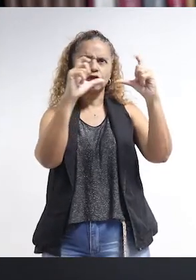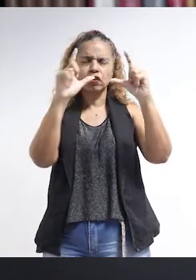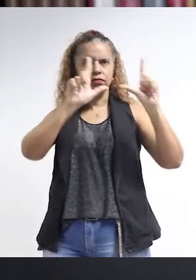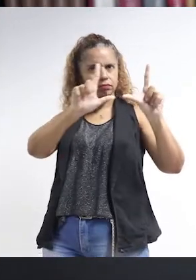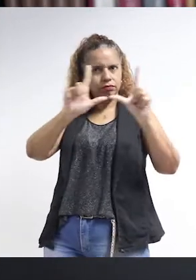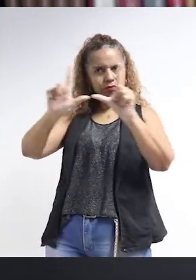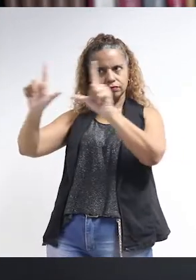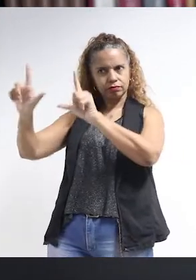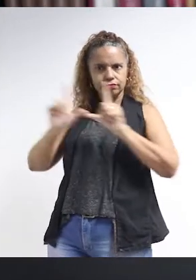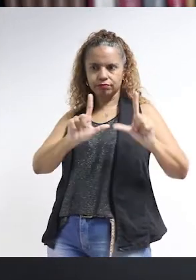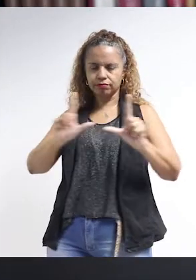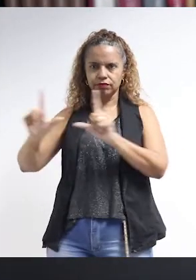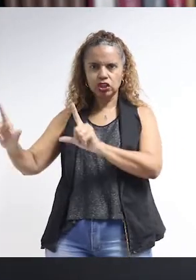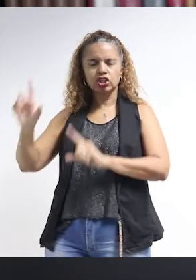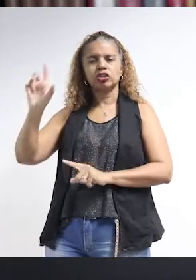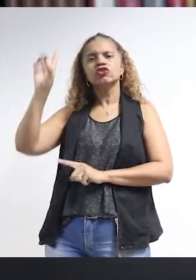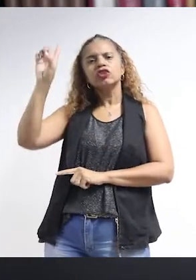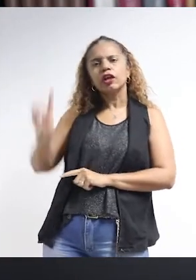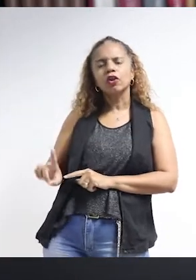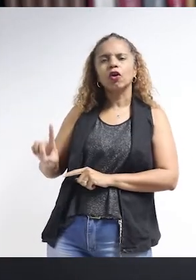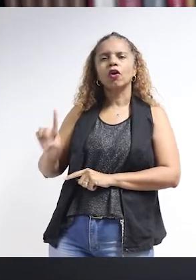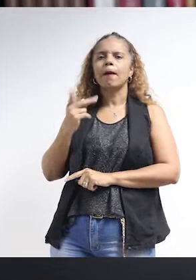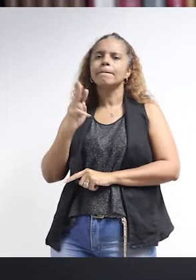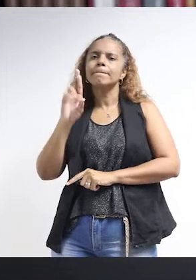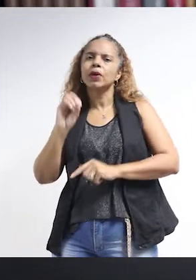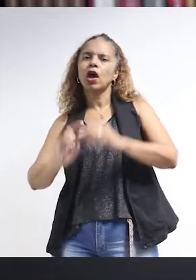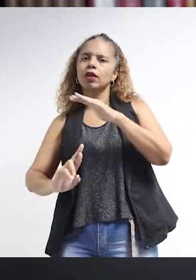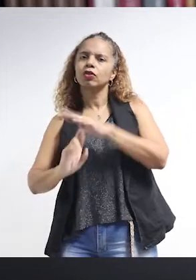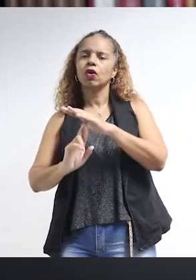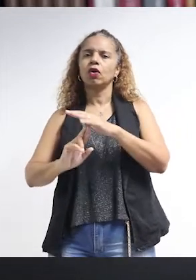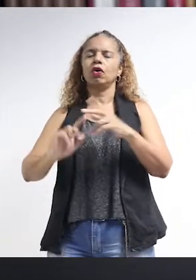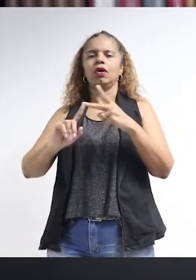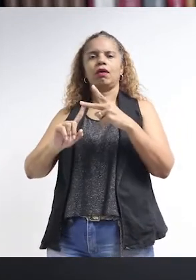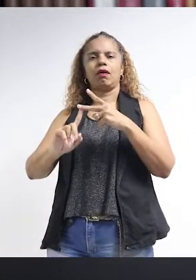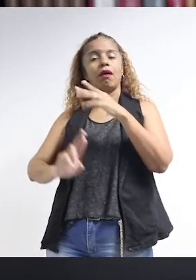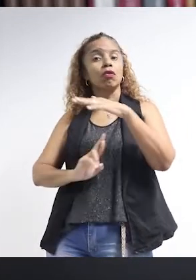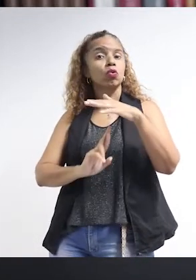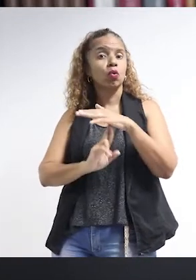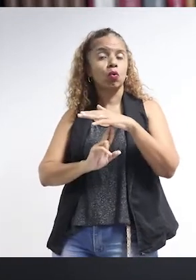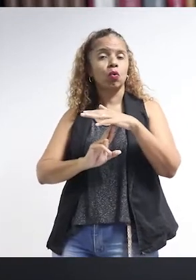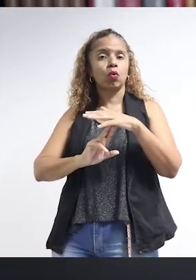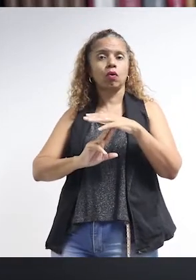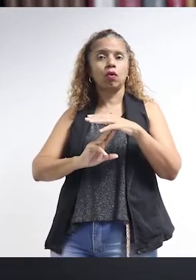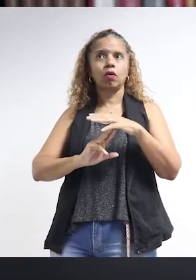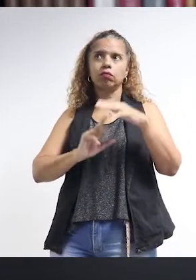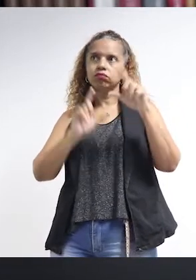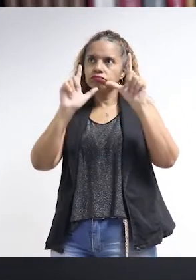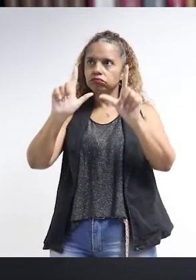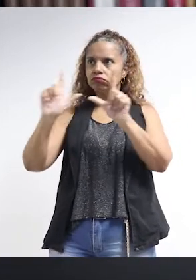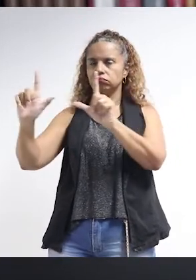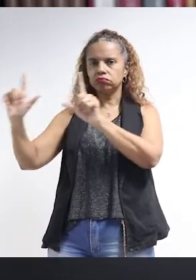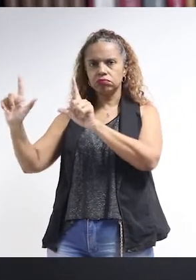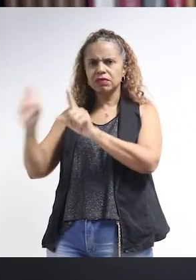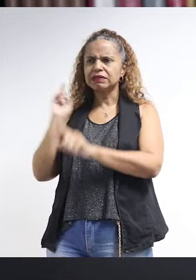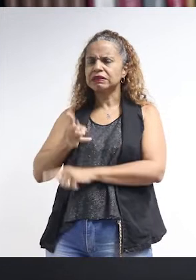de diretores, de pró-reitores, de reitores, onde só figuram